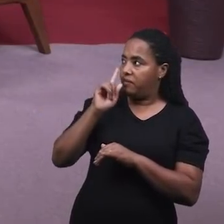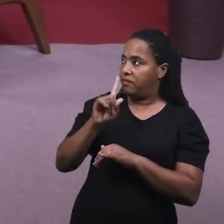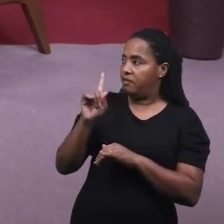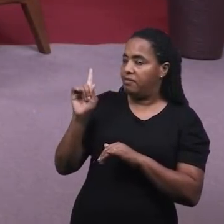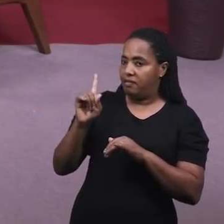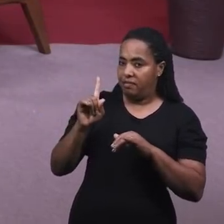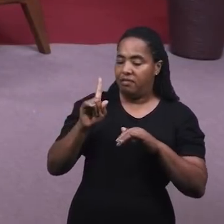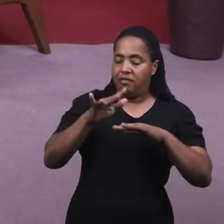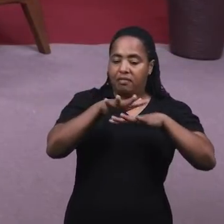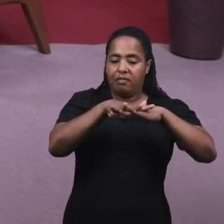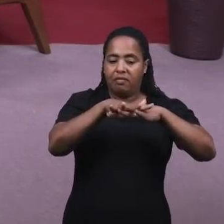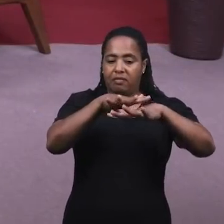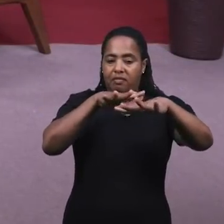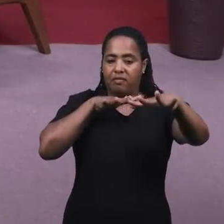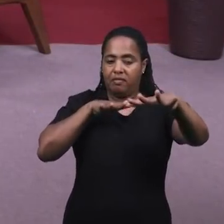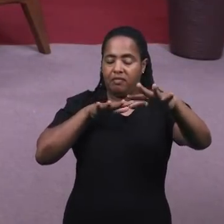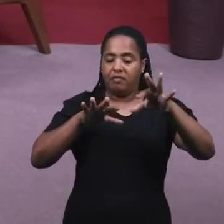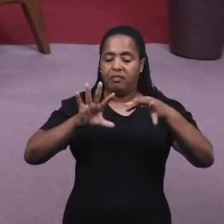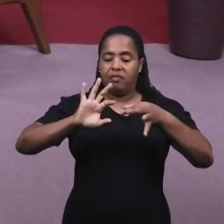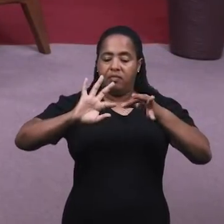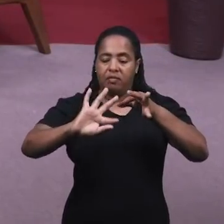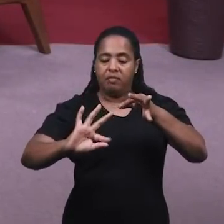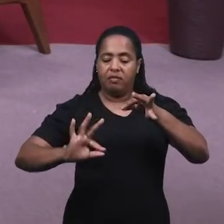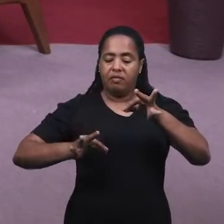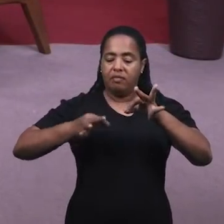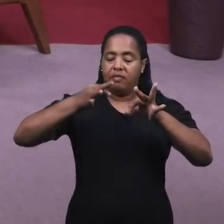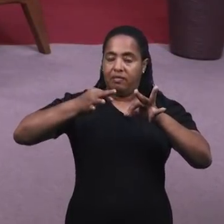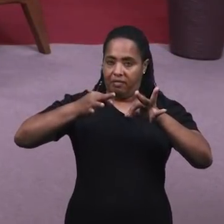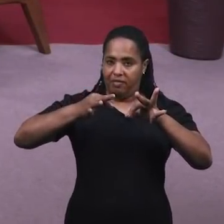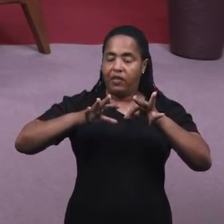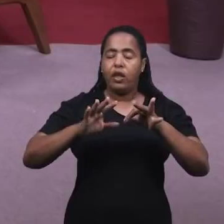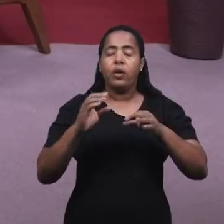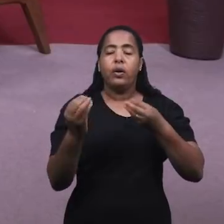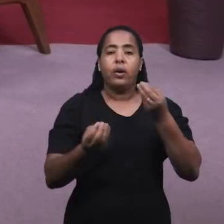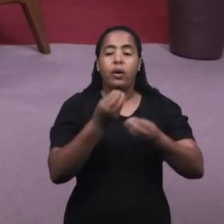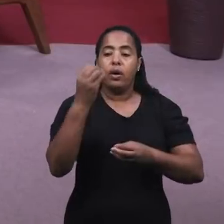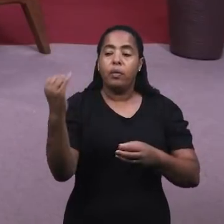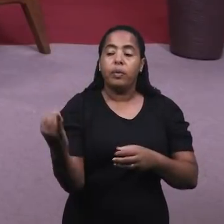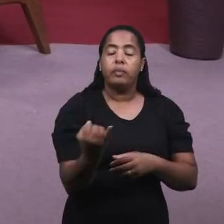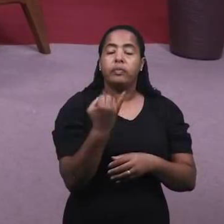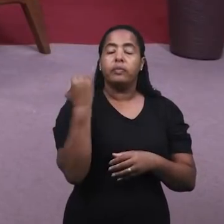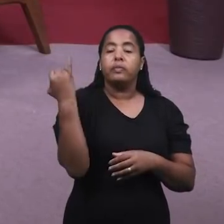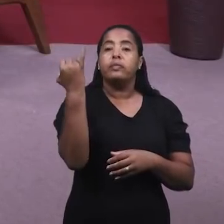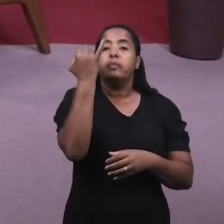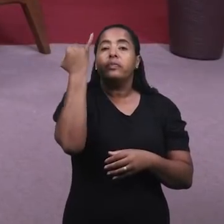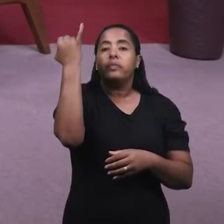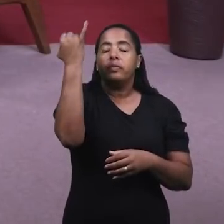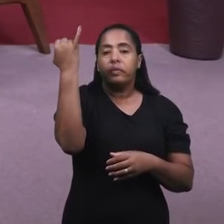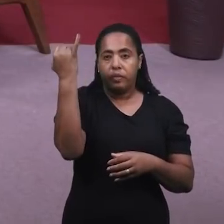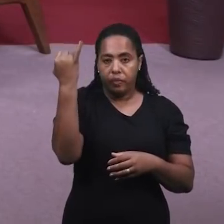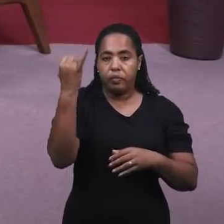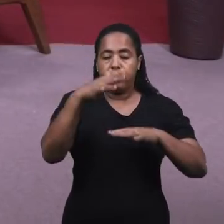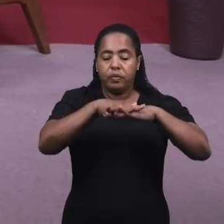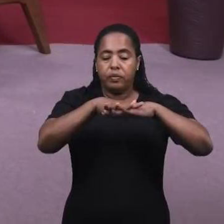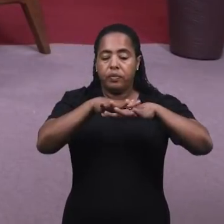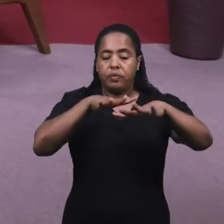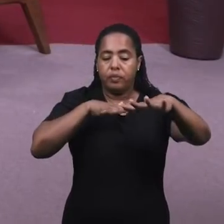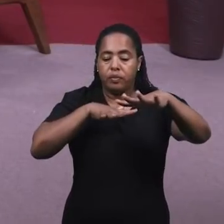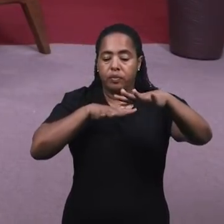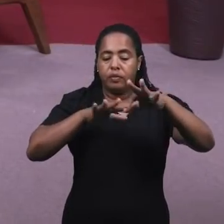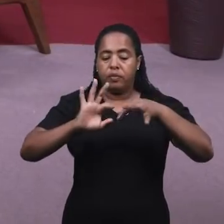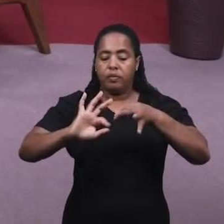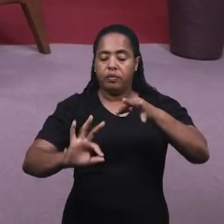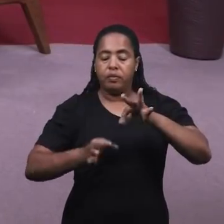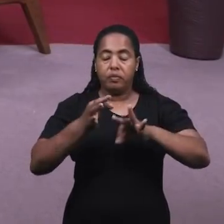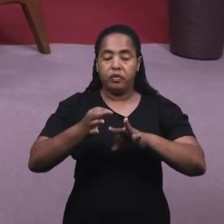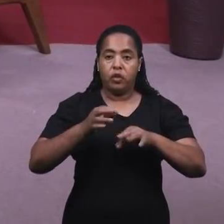todos tenham uma noção, dentro do que o Daniel falou, da importância da vinha, que para o